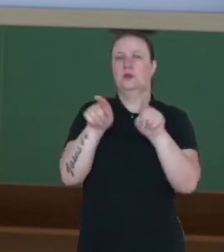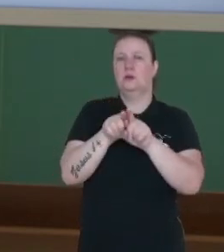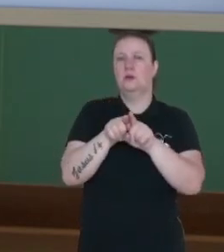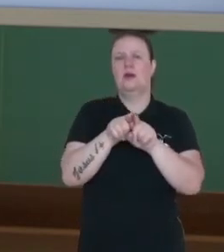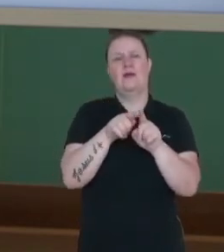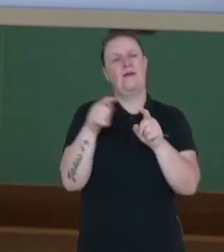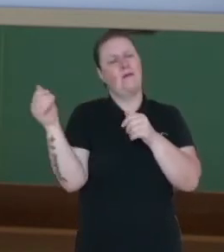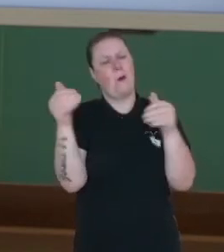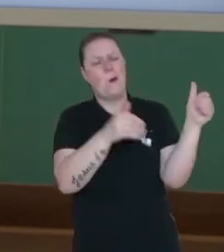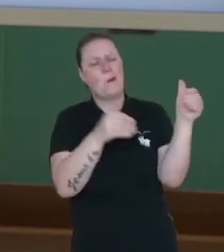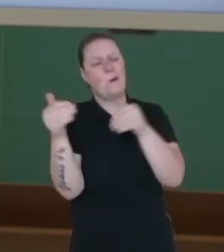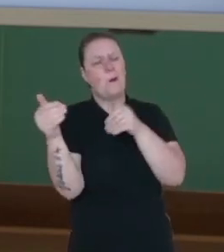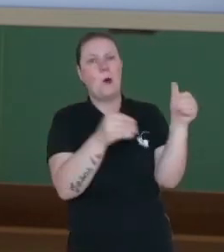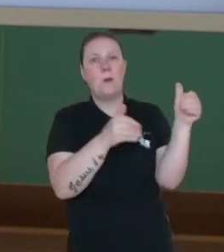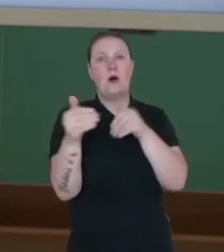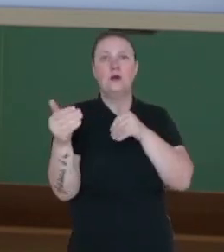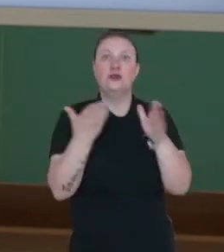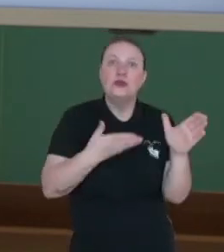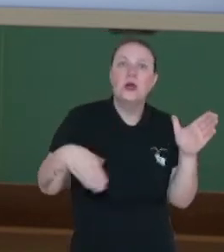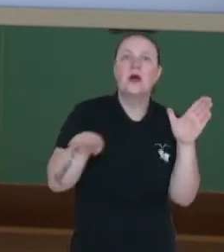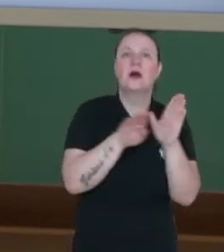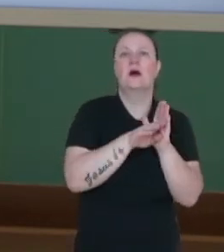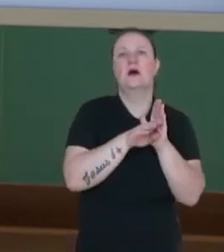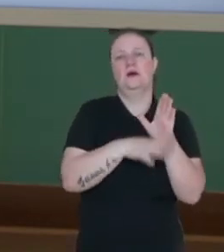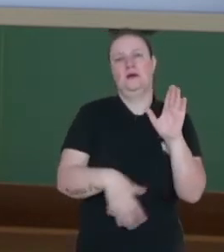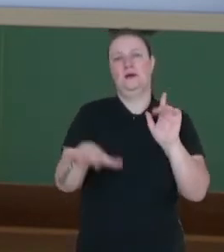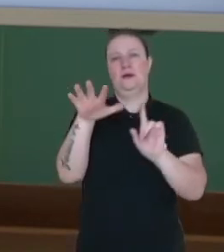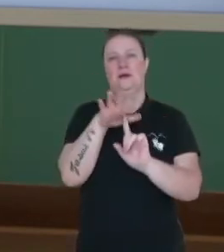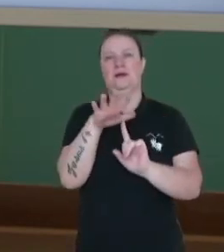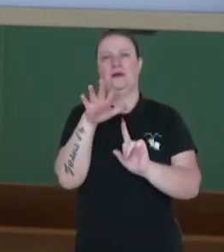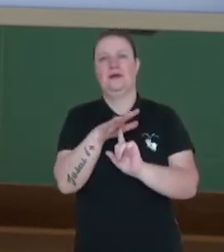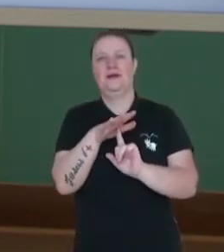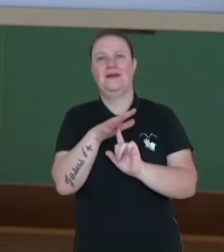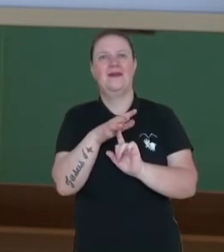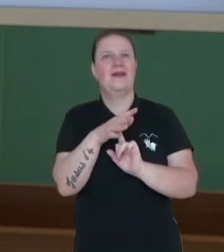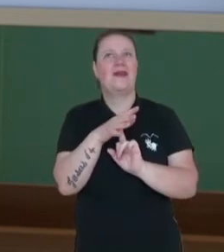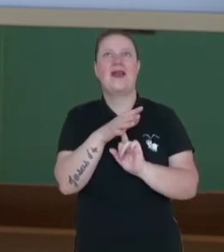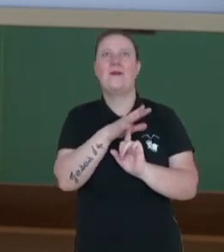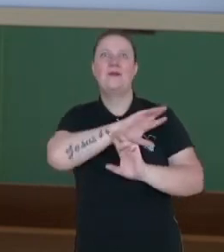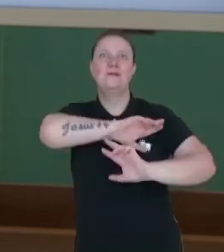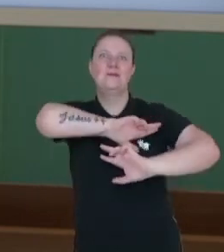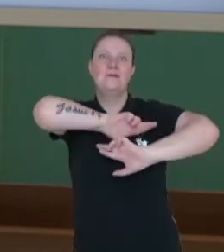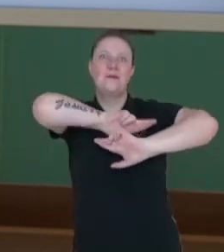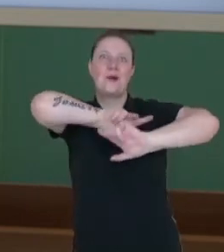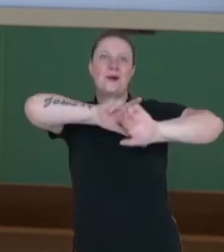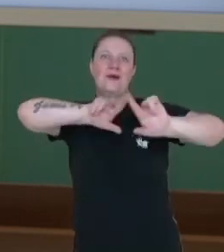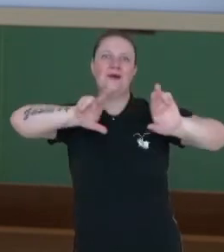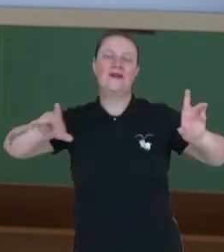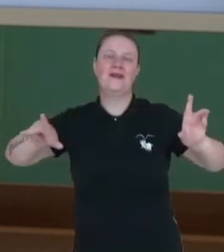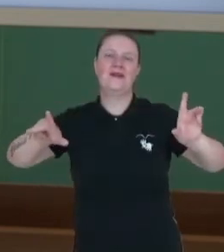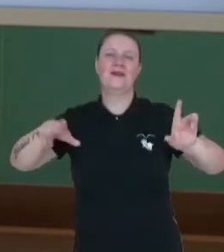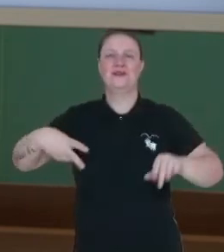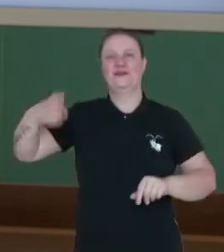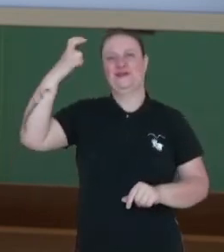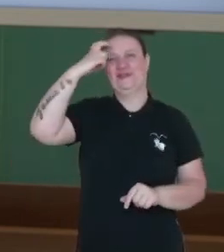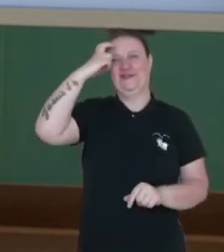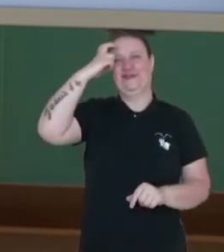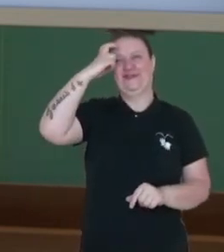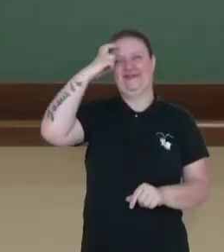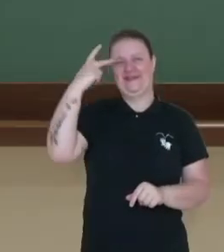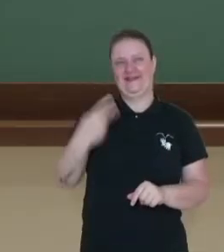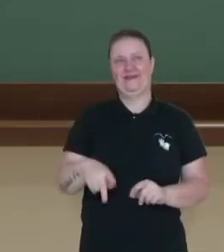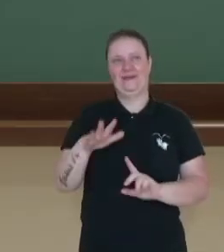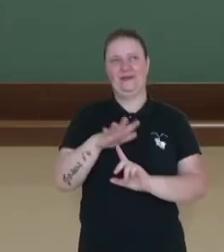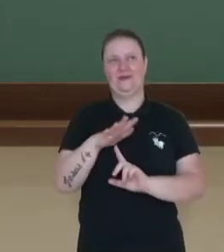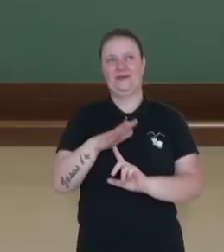trouxeram também a sua cultura e contribuíram para esse mosaico étnico-cultural que é o estado do Paraná, né?